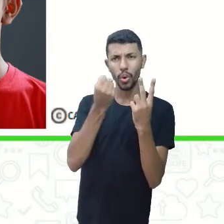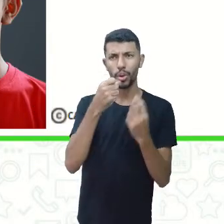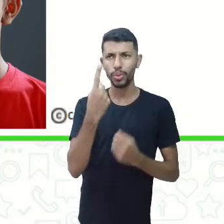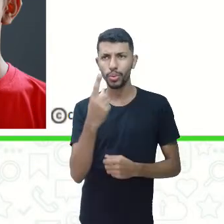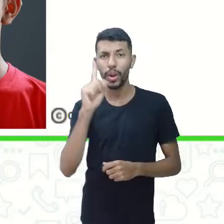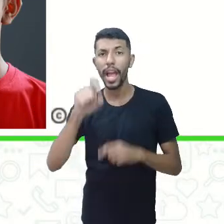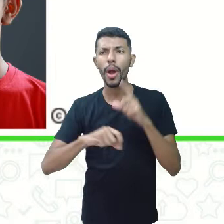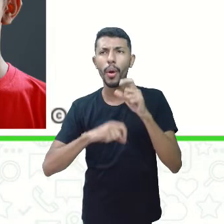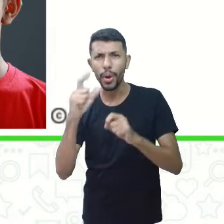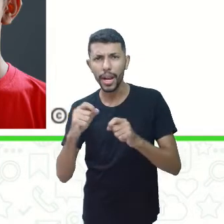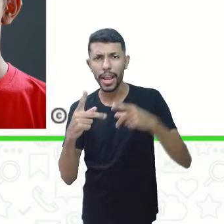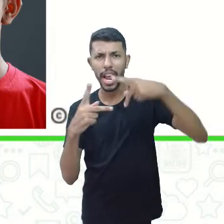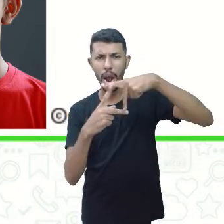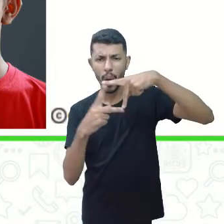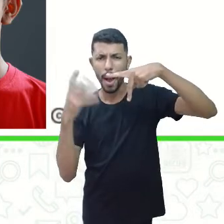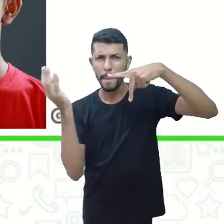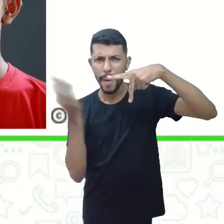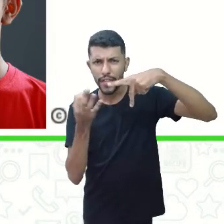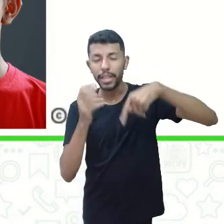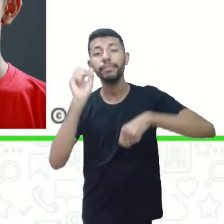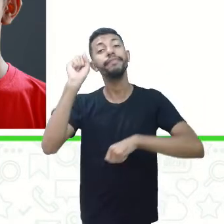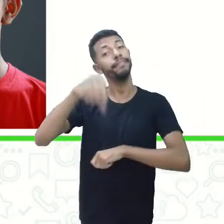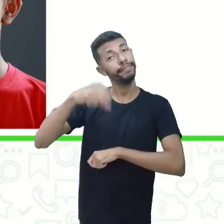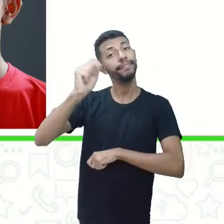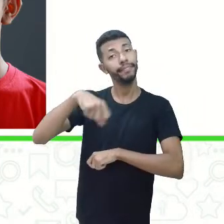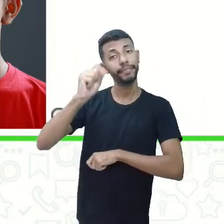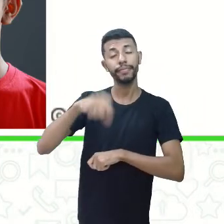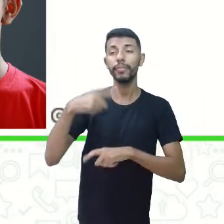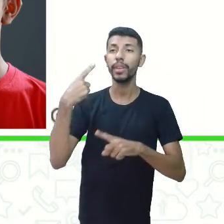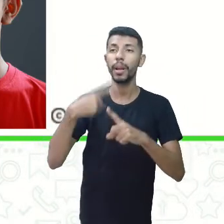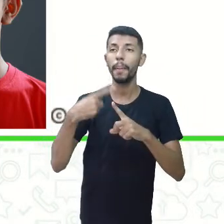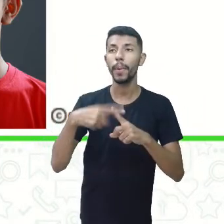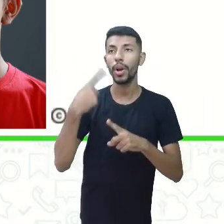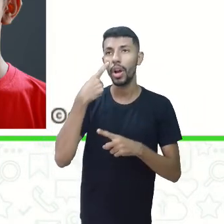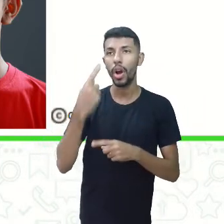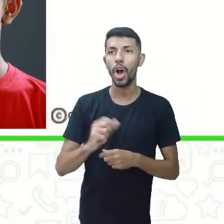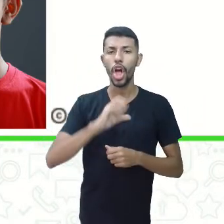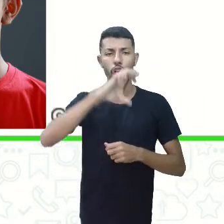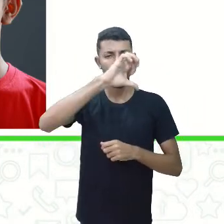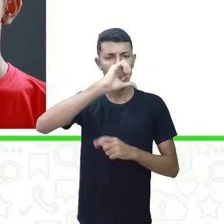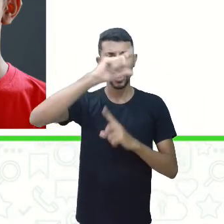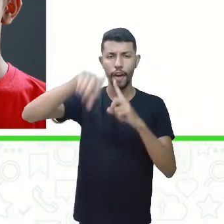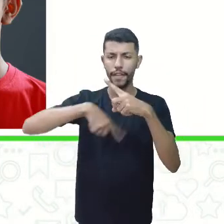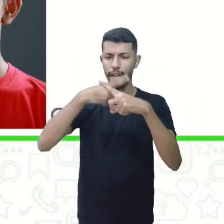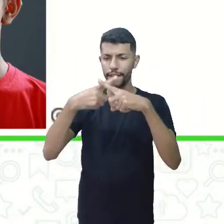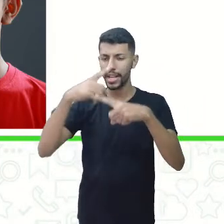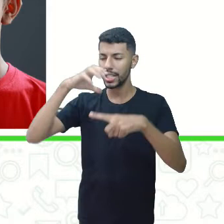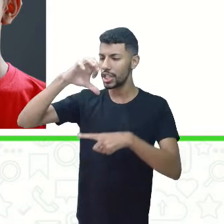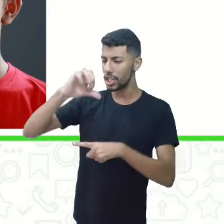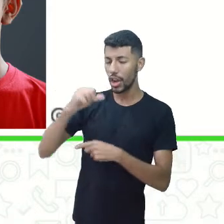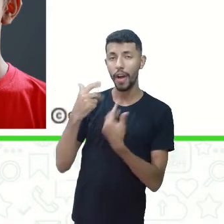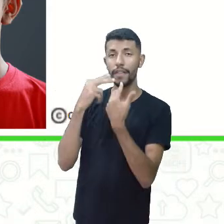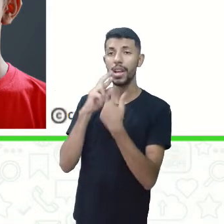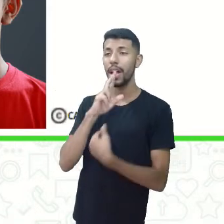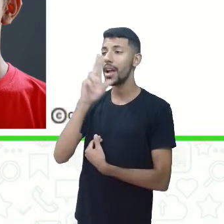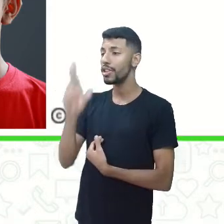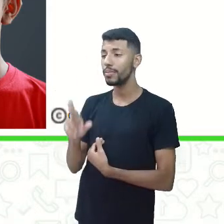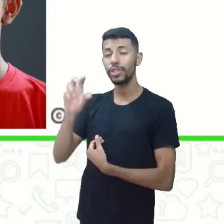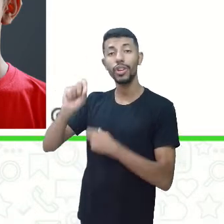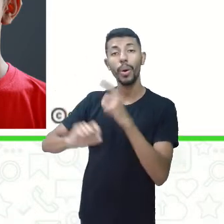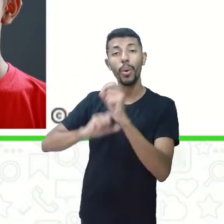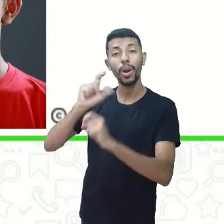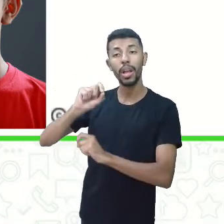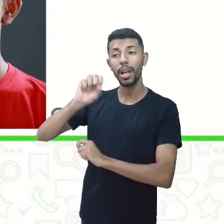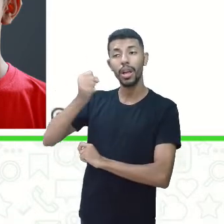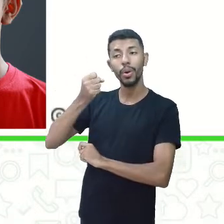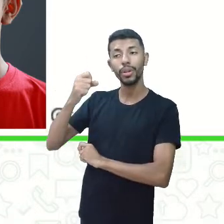quadrado perfeito? É sim. Por quê? Porque 9 vezes 9 é igual a 81. Então, a raiz quadrada